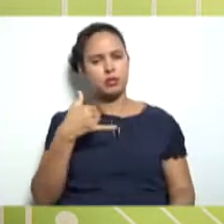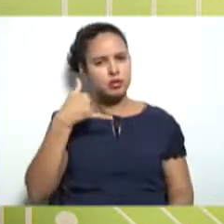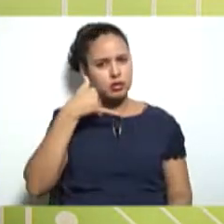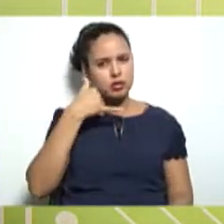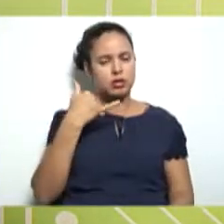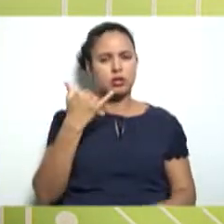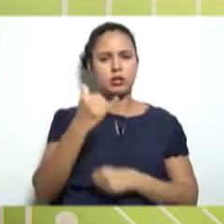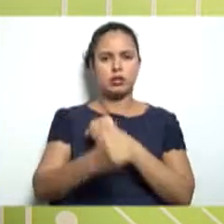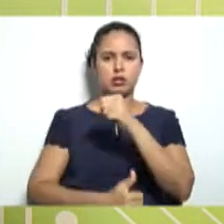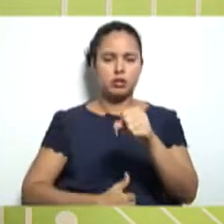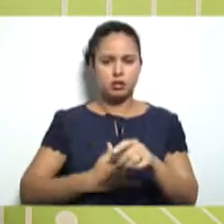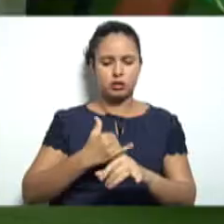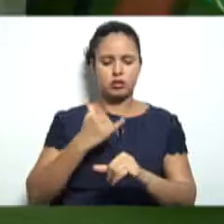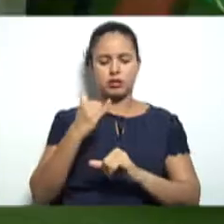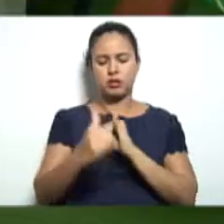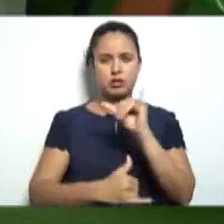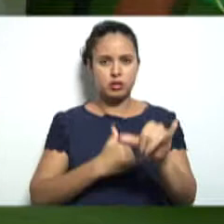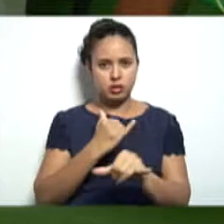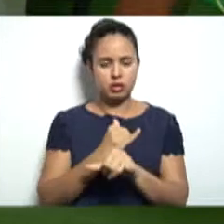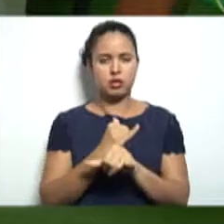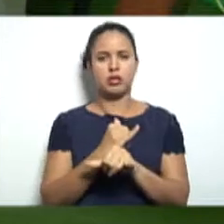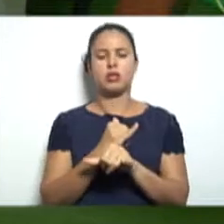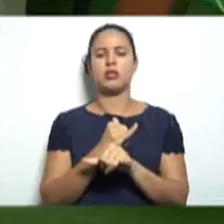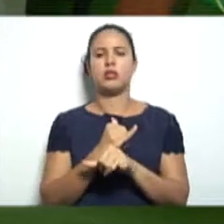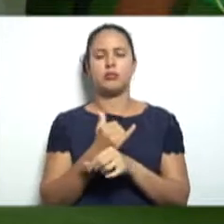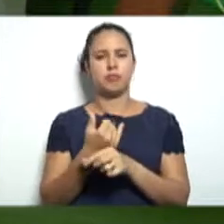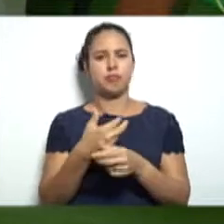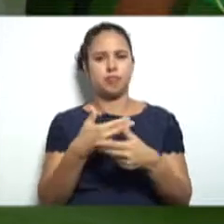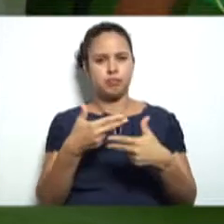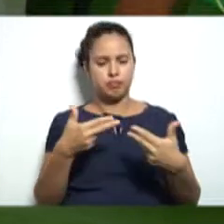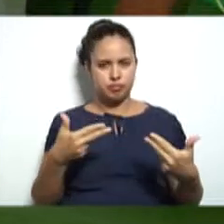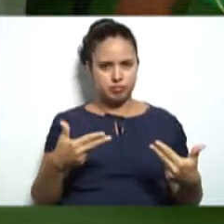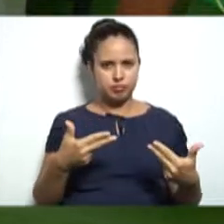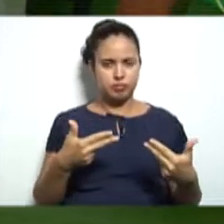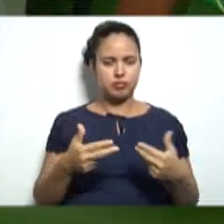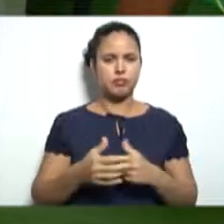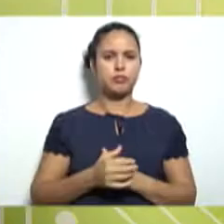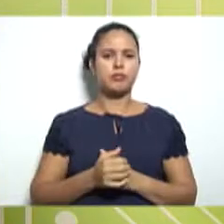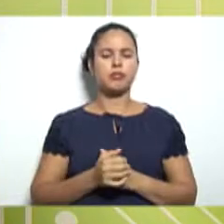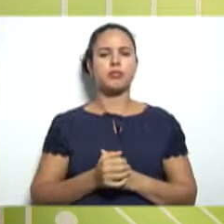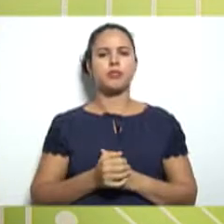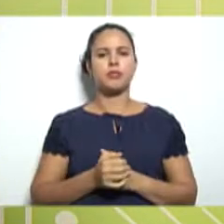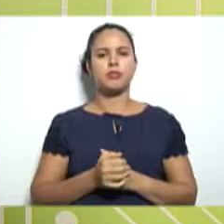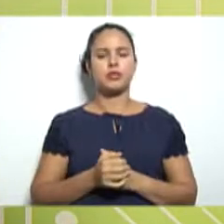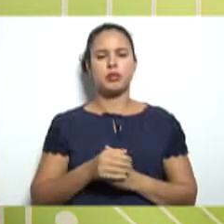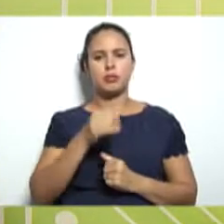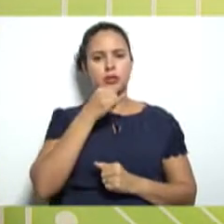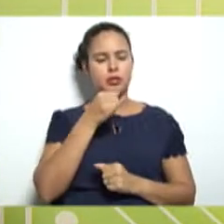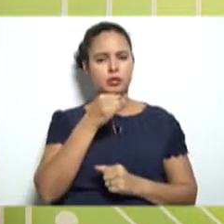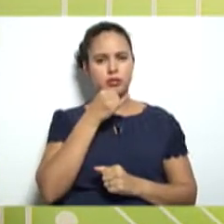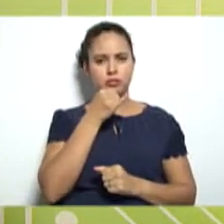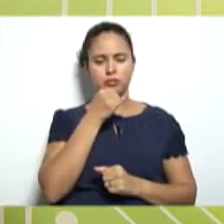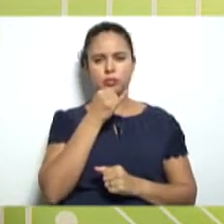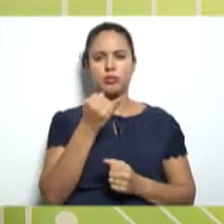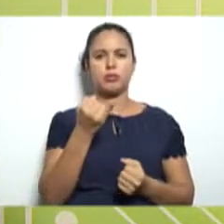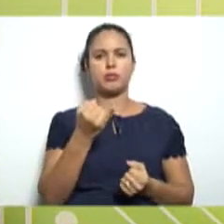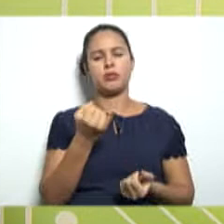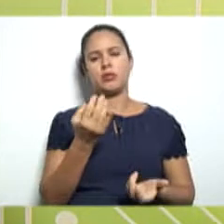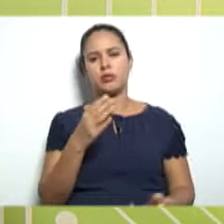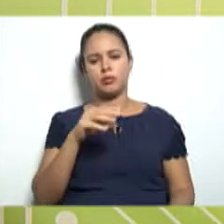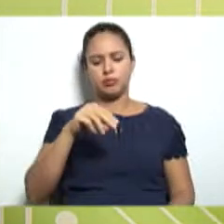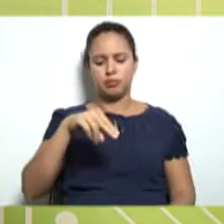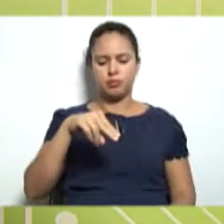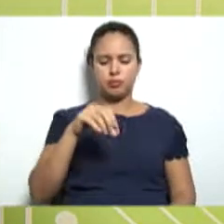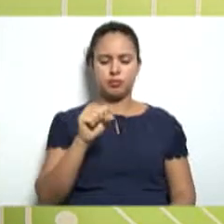internet, saneamento básico, né, que a gente quase não tem no nosso país inteiro, tem dificuldade, muitos municípios não tem nada de saneamento